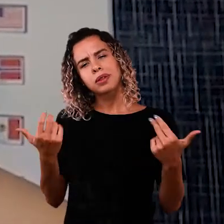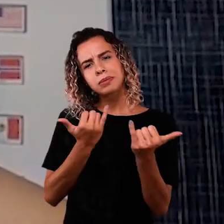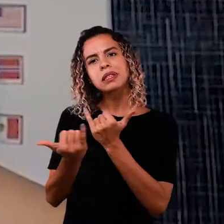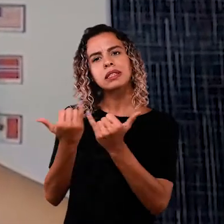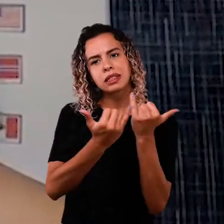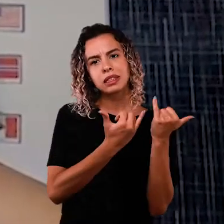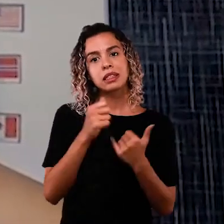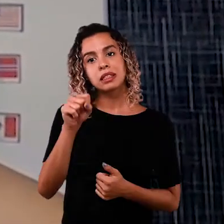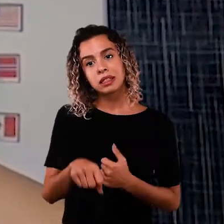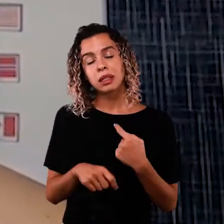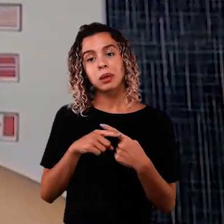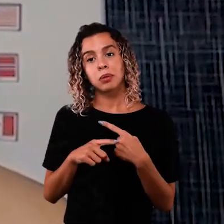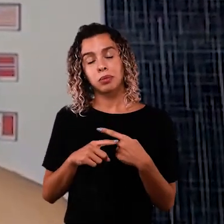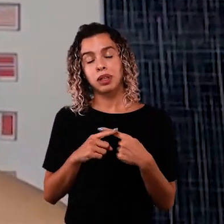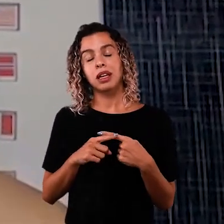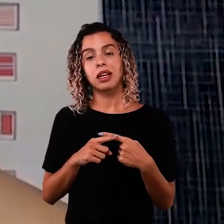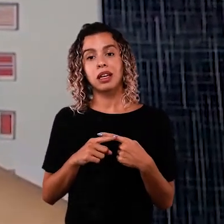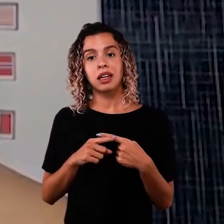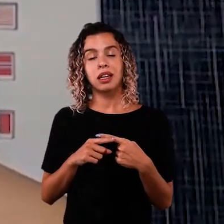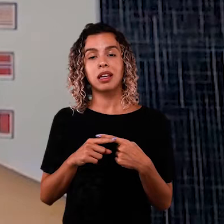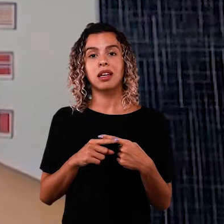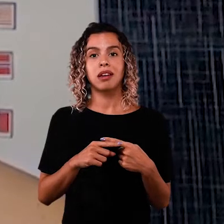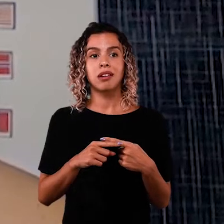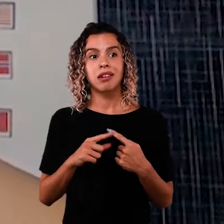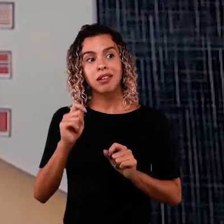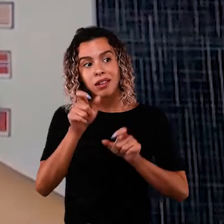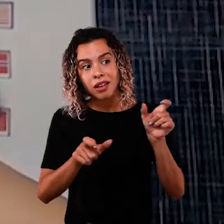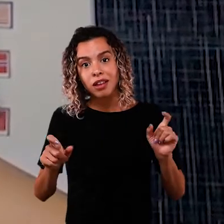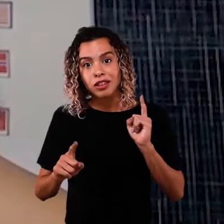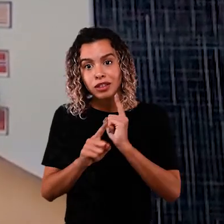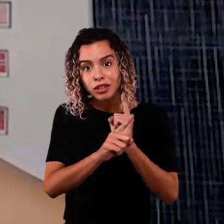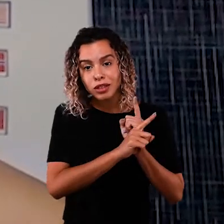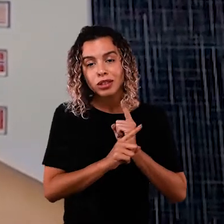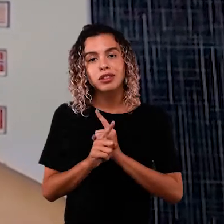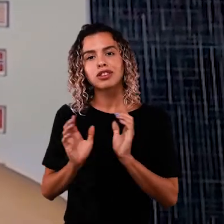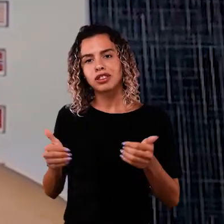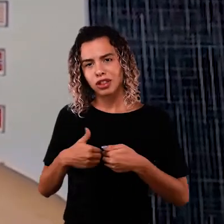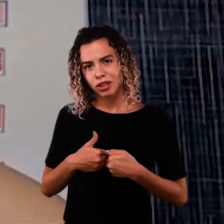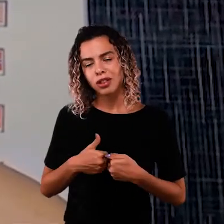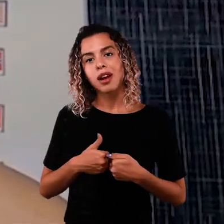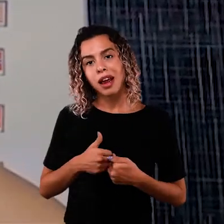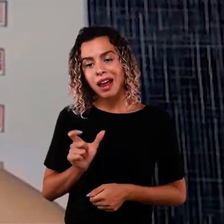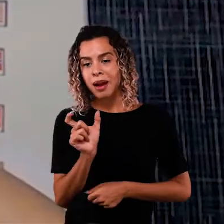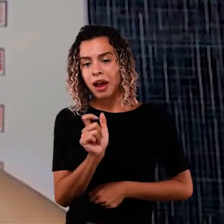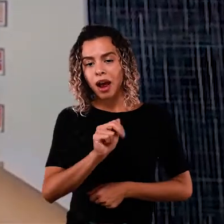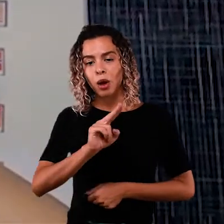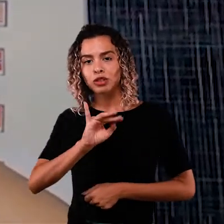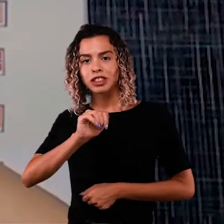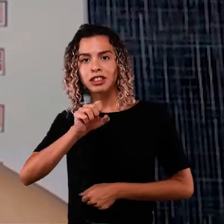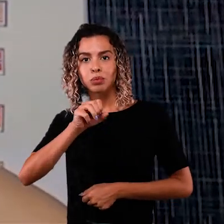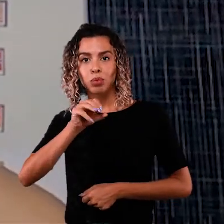parecidas, se relacionam, já que os critérios diagnósticos hoje em dia, né, são os mesmos para todos, pode